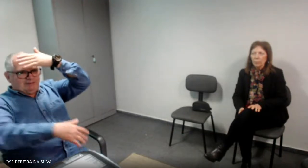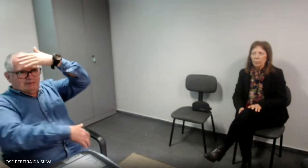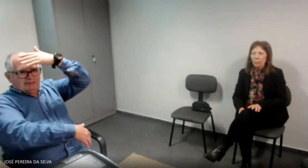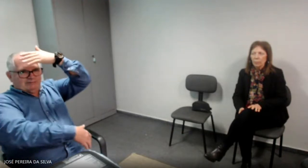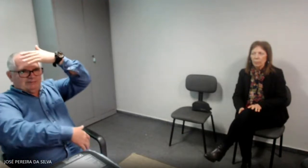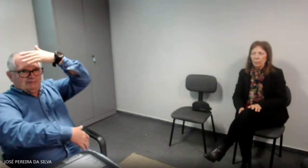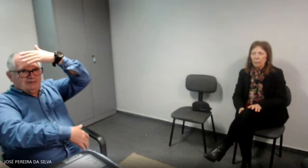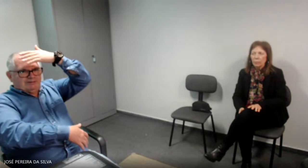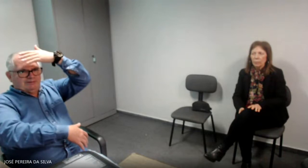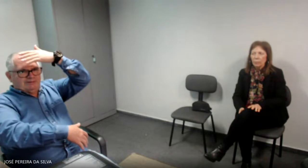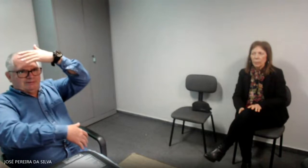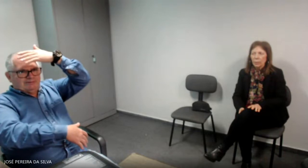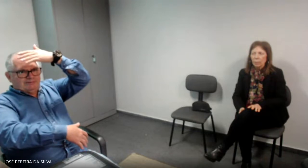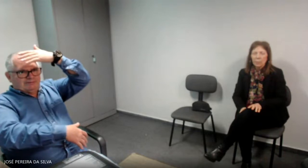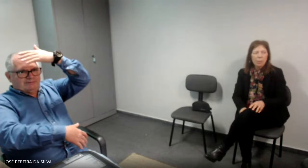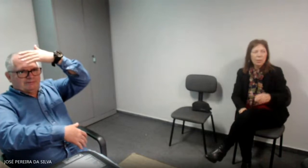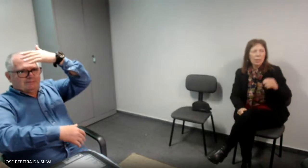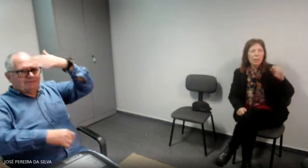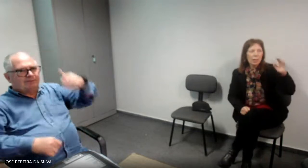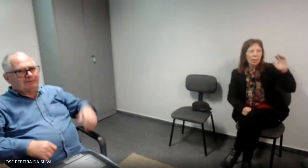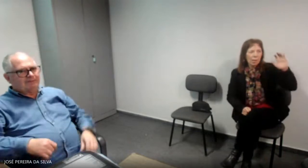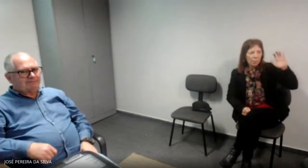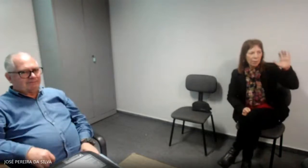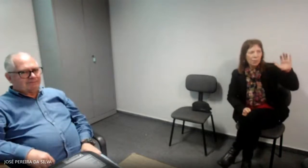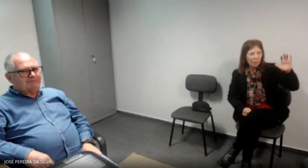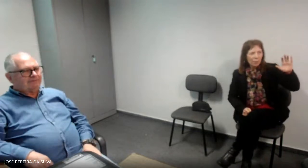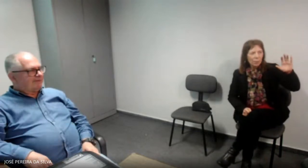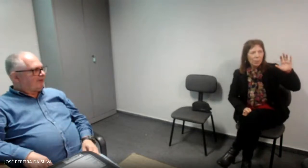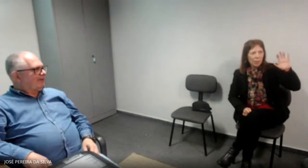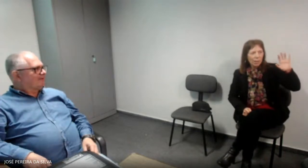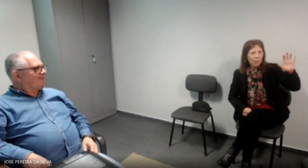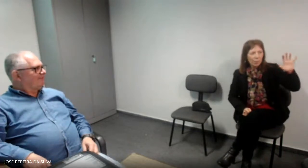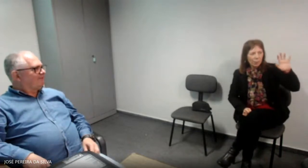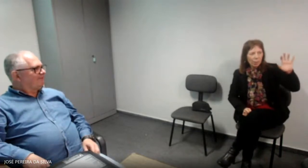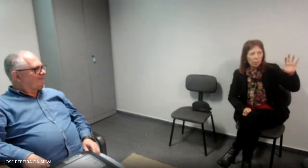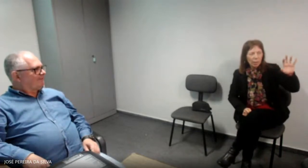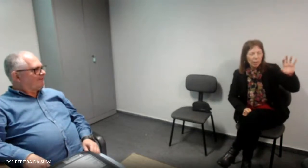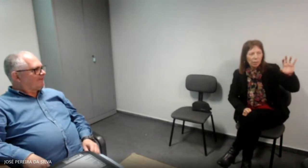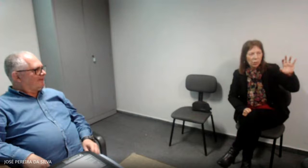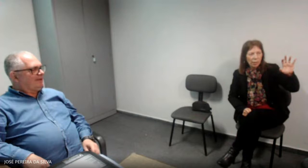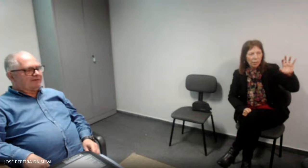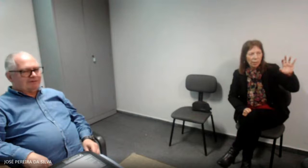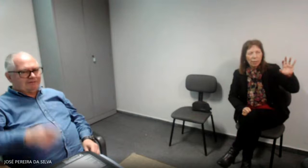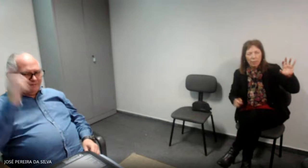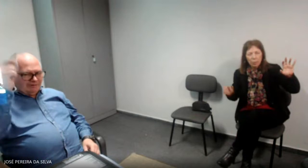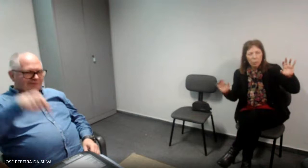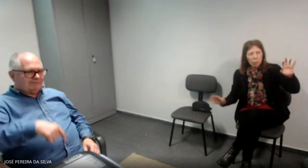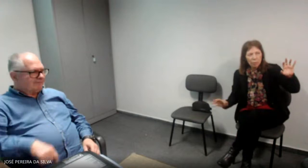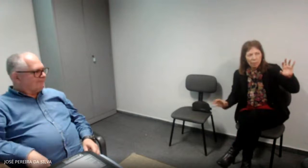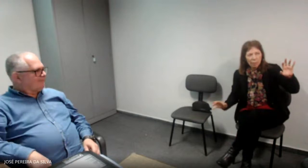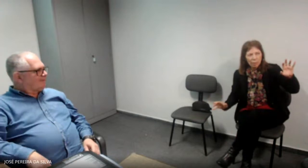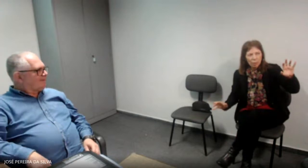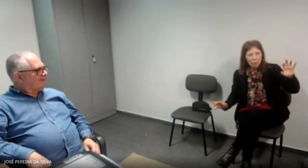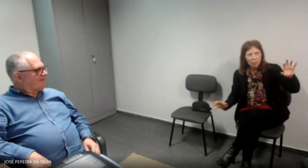e a outra no. Primeiro você tem que. Primeiro você tem que sentir aquela energia ali. Depois no outro,